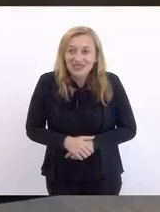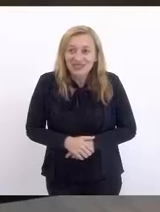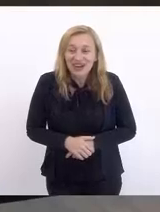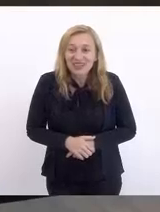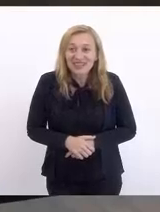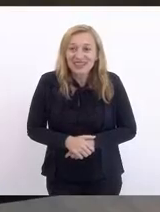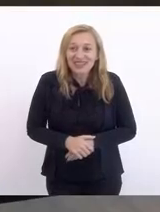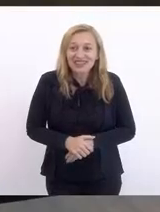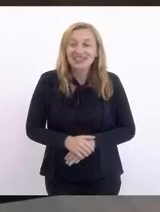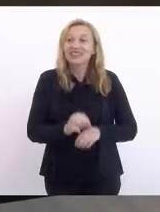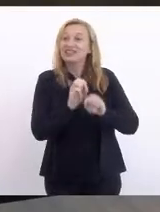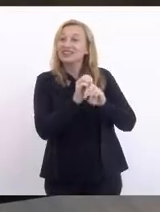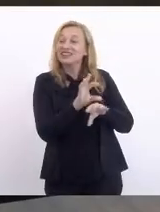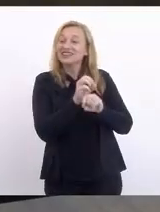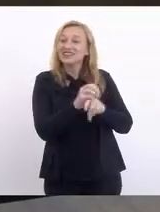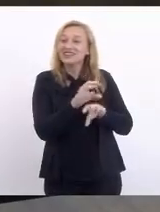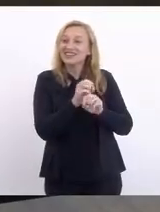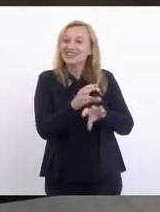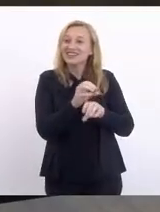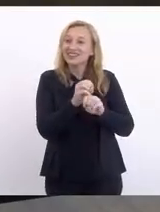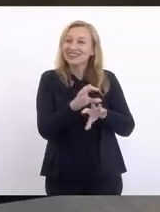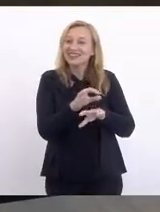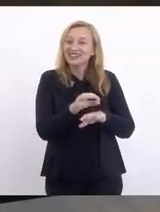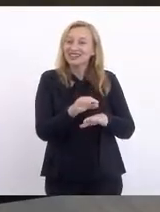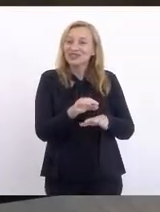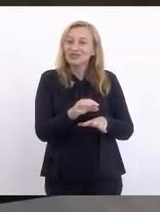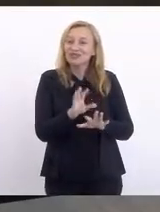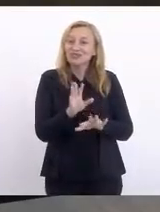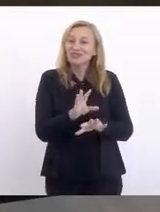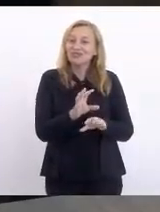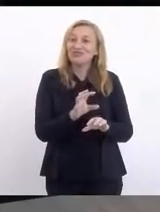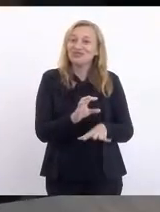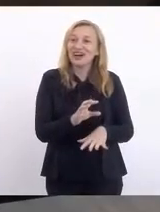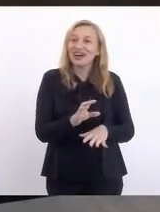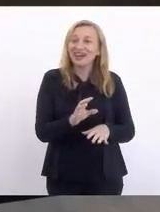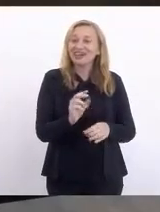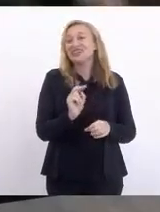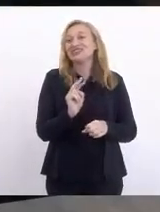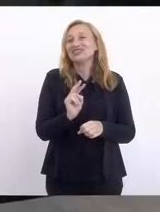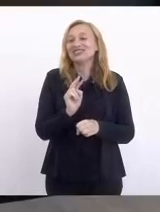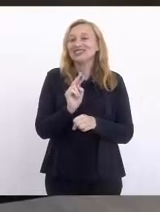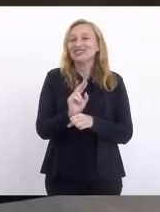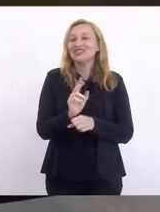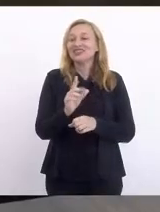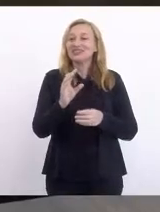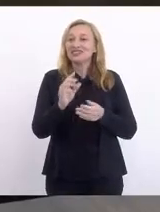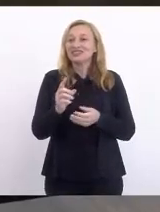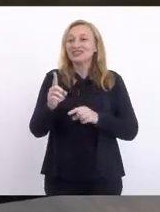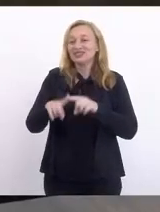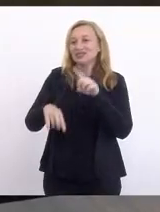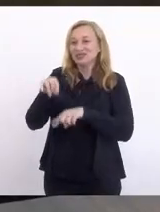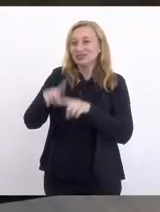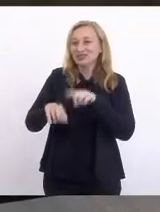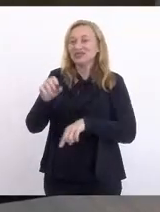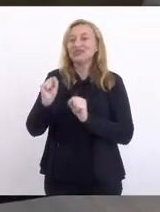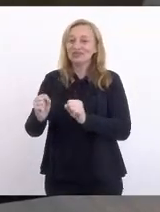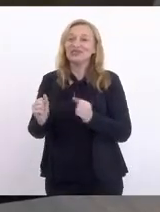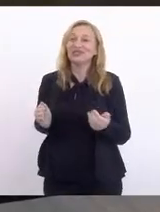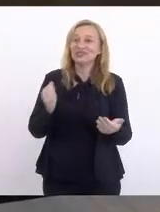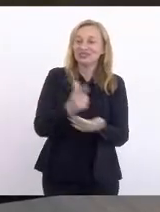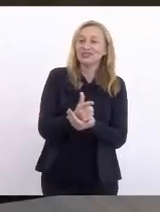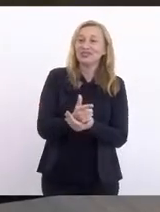tá com a Secretaria de Educação que pode por exemplo ampliar o período de prestação de contas e ampliar os aparelhos que podem ser comprados